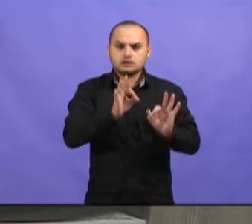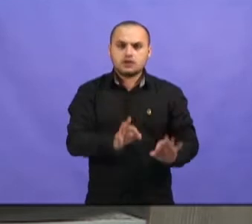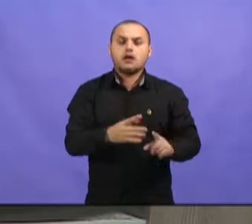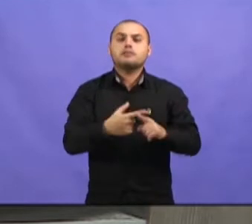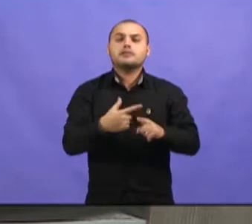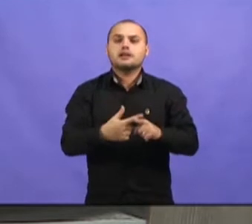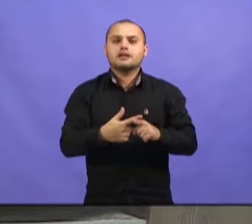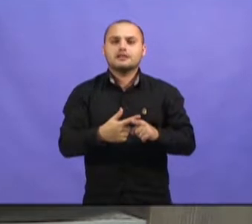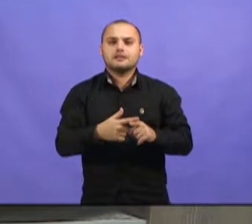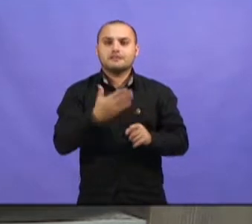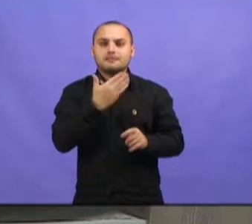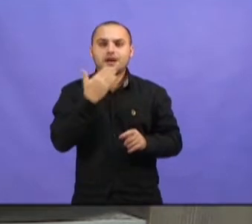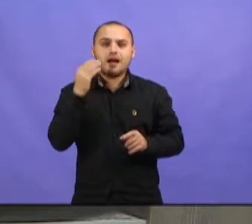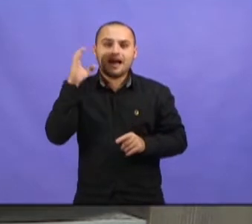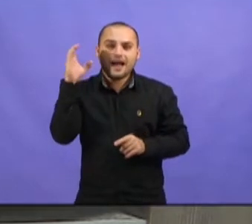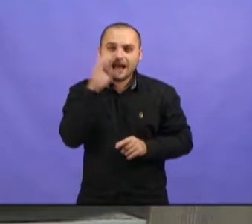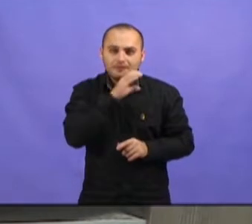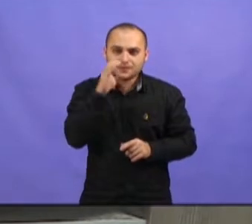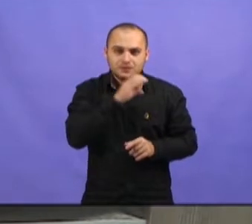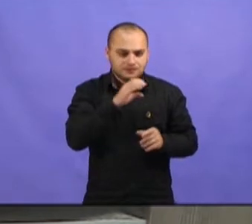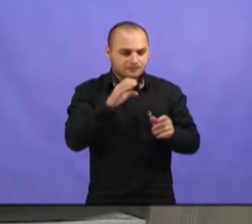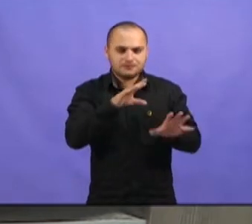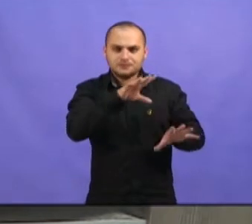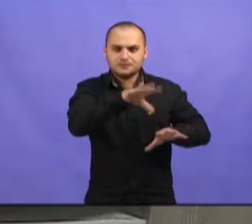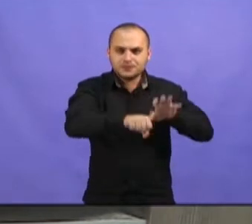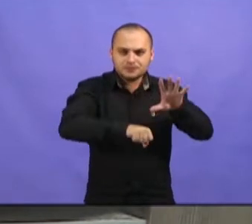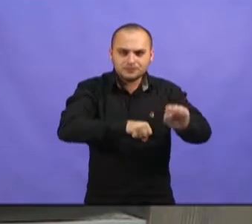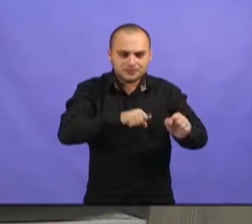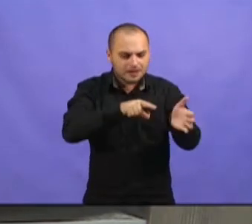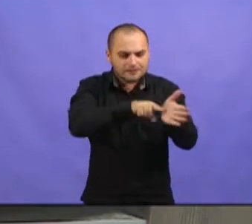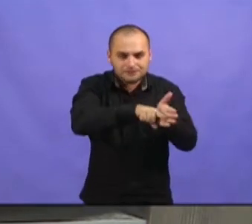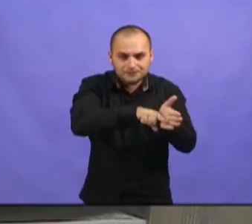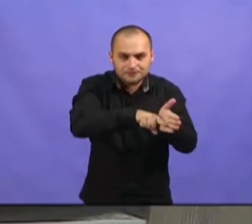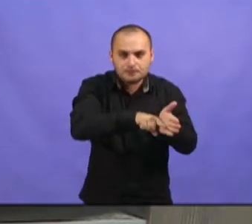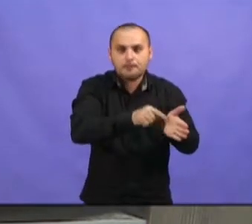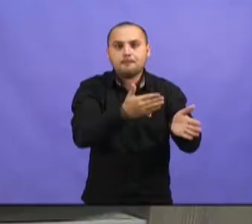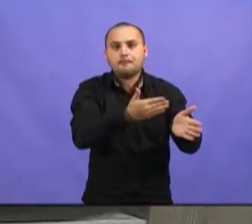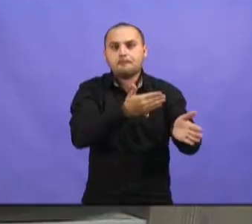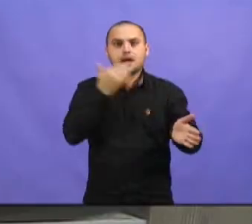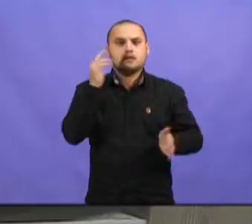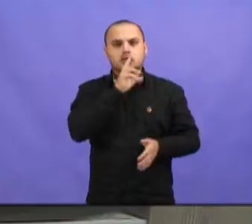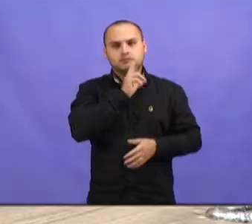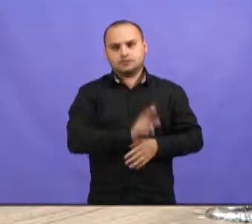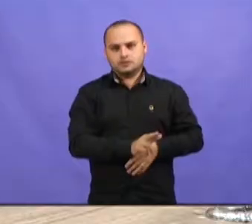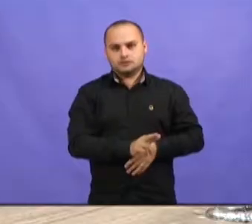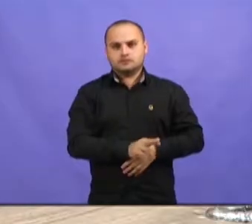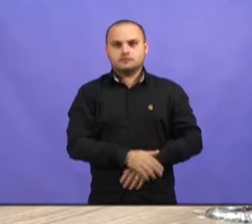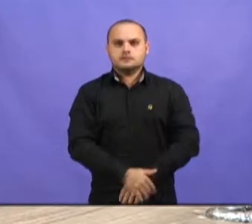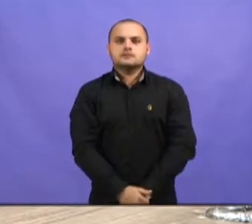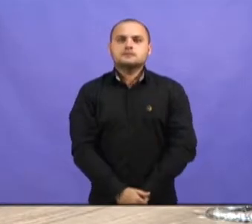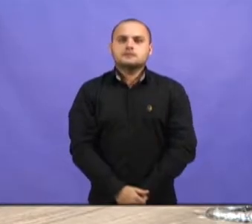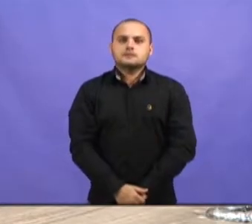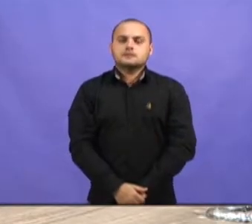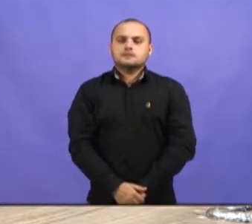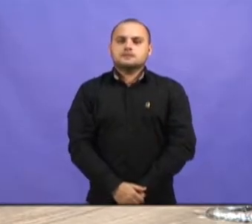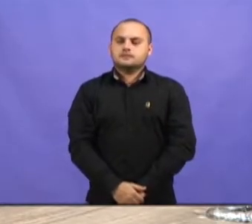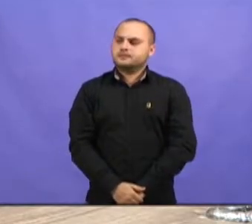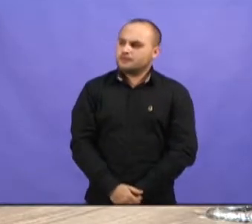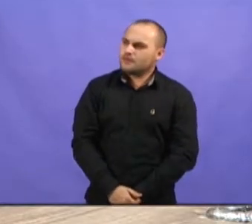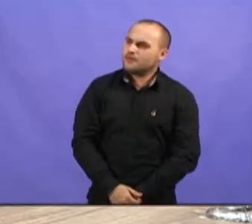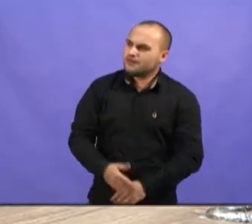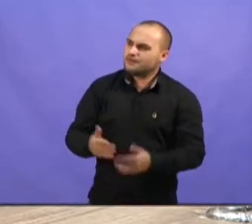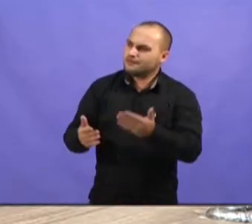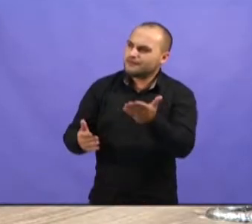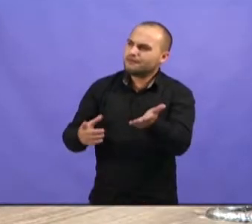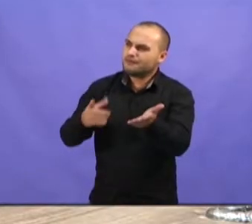busca o tratamento, melhor é o resultado. Doutor, o senhor falou dos fatores de